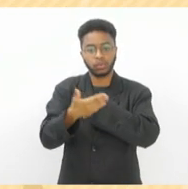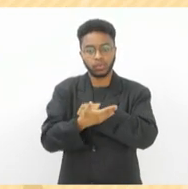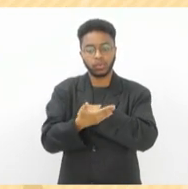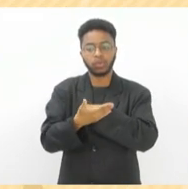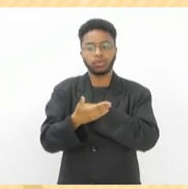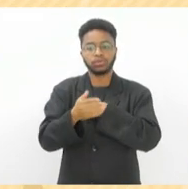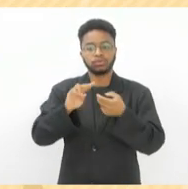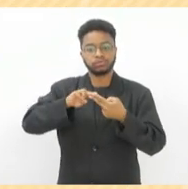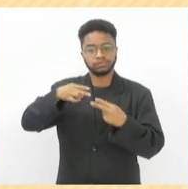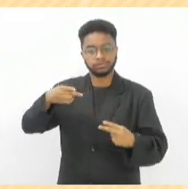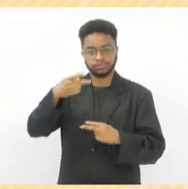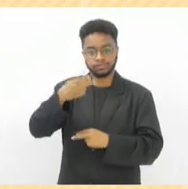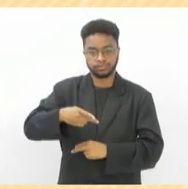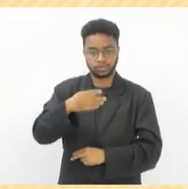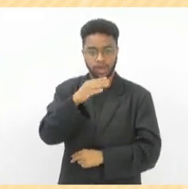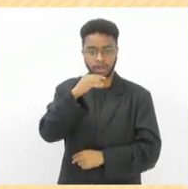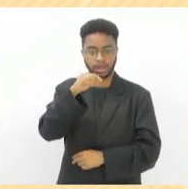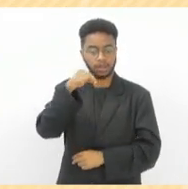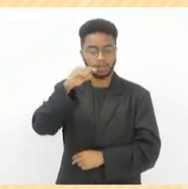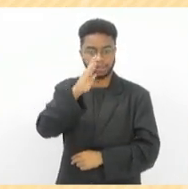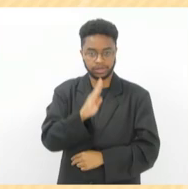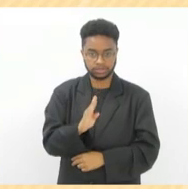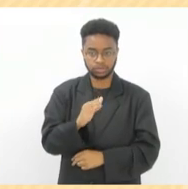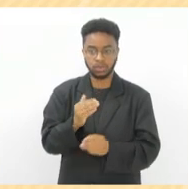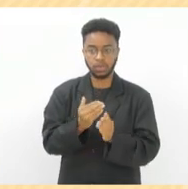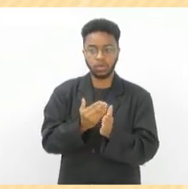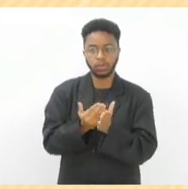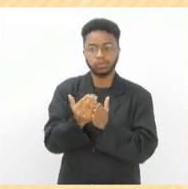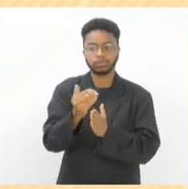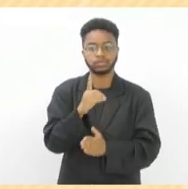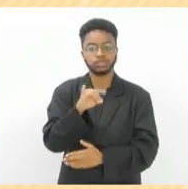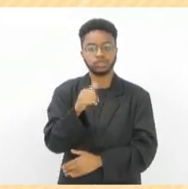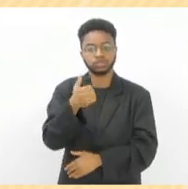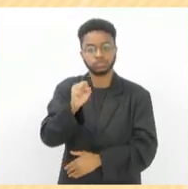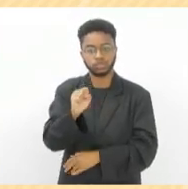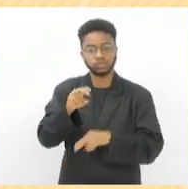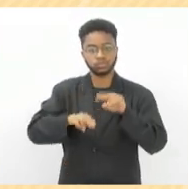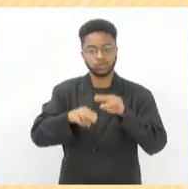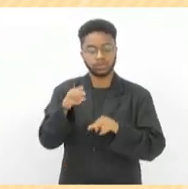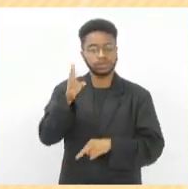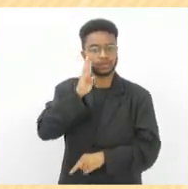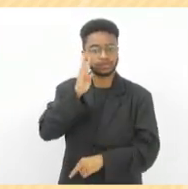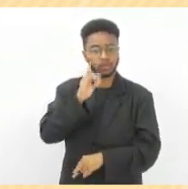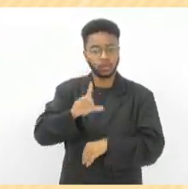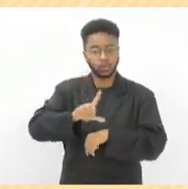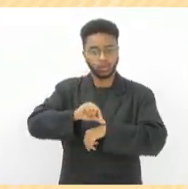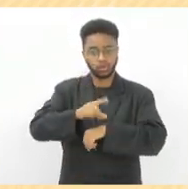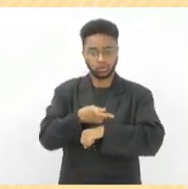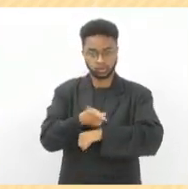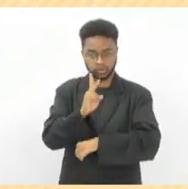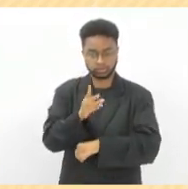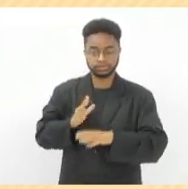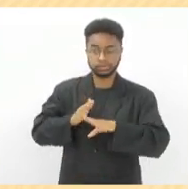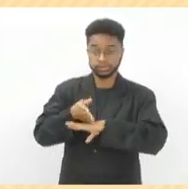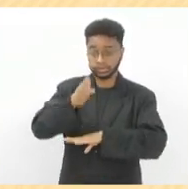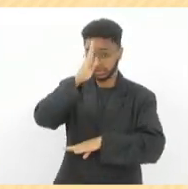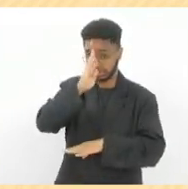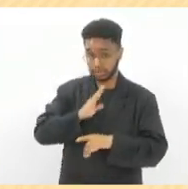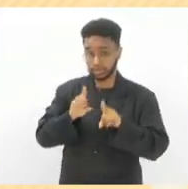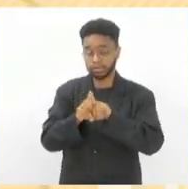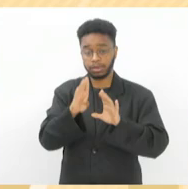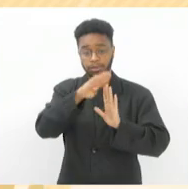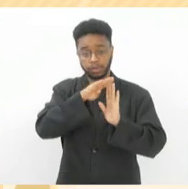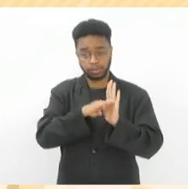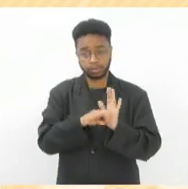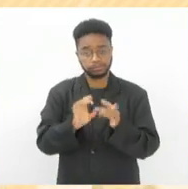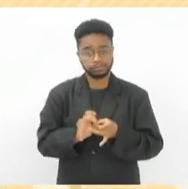A apresentação acontece no dia 18 de junho, terça-feira, às 2 da tarde. A entrada é gratuita e a programação é